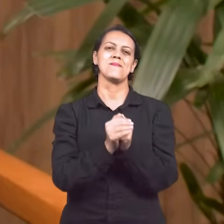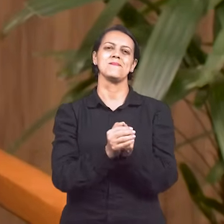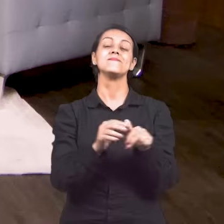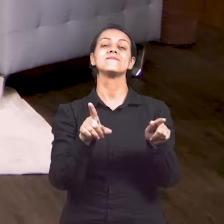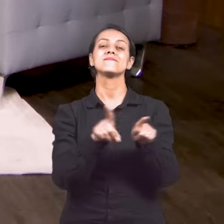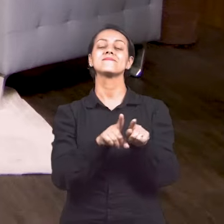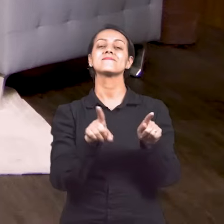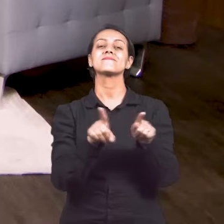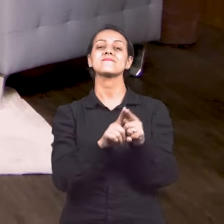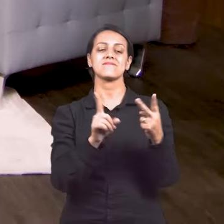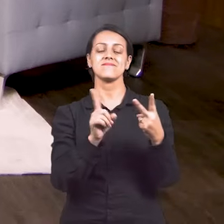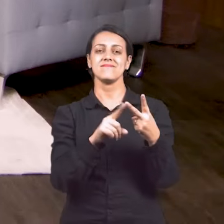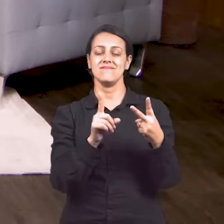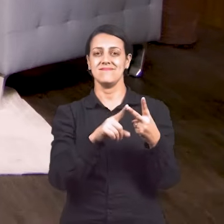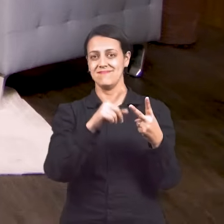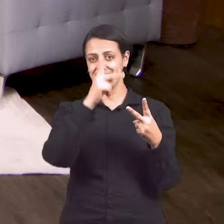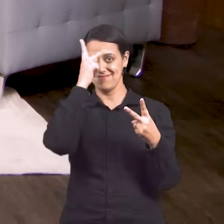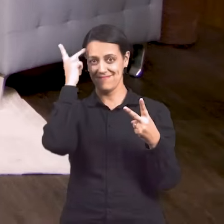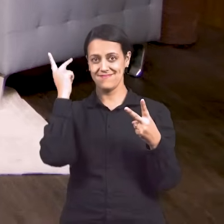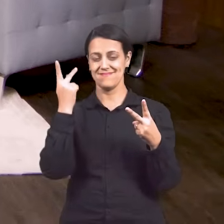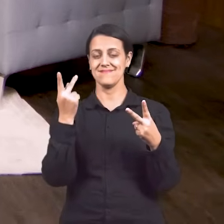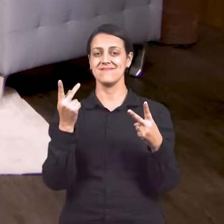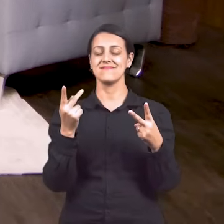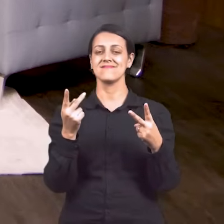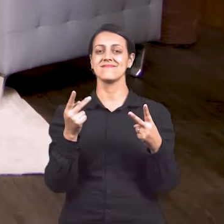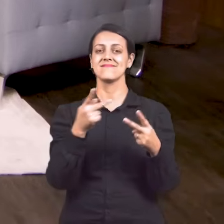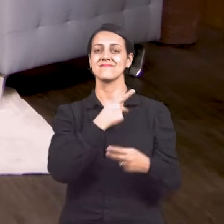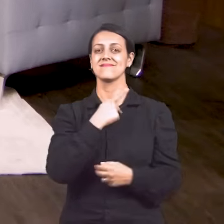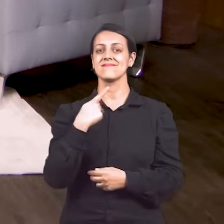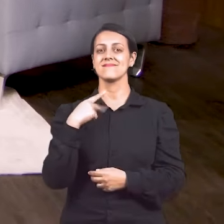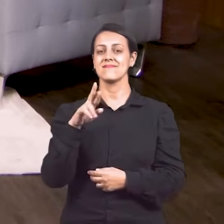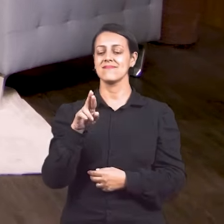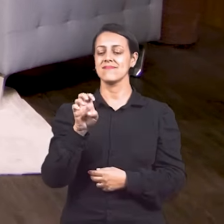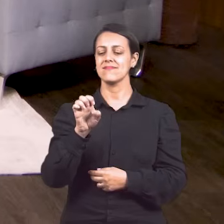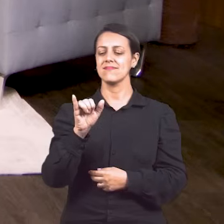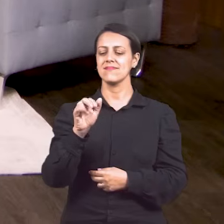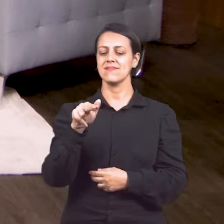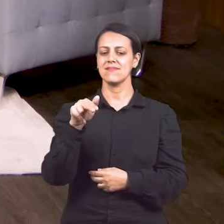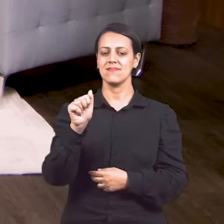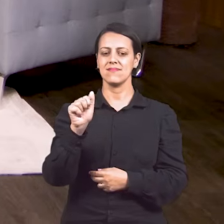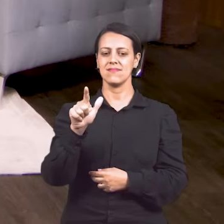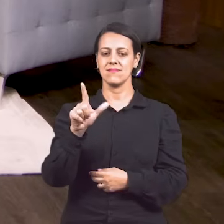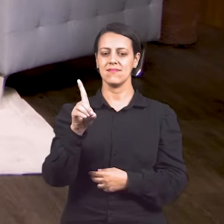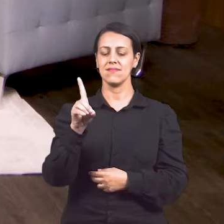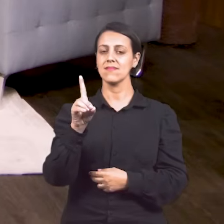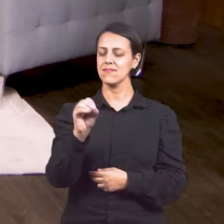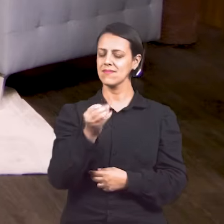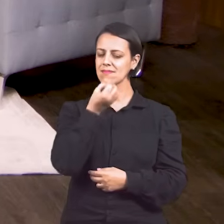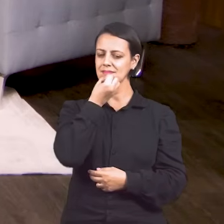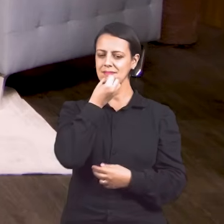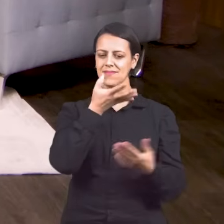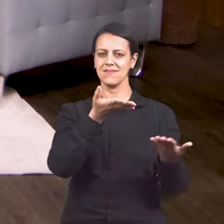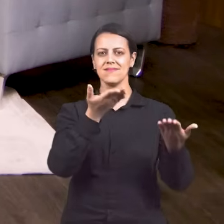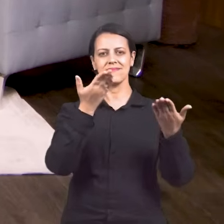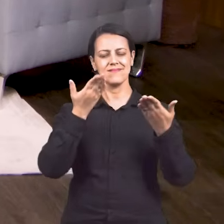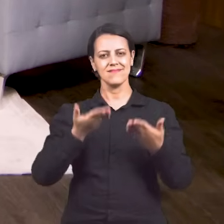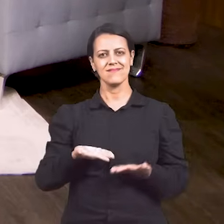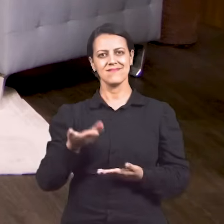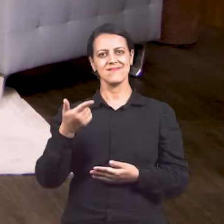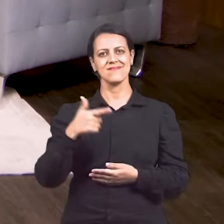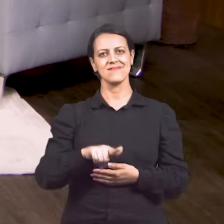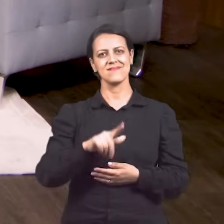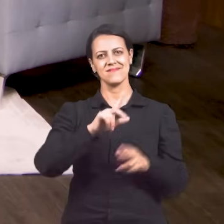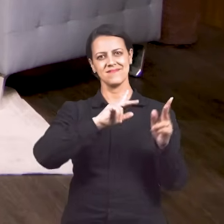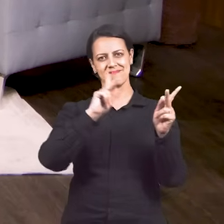Amém. Também conosco aqui, ao lado do pastor Jonas, pastor Reinaldo Reis, seja muito bem-vindo mais uma